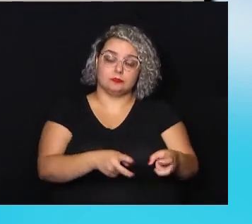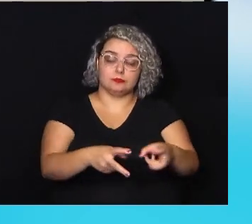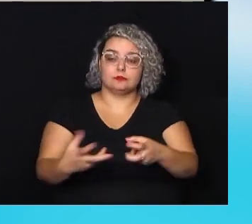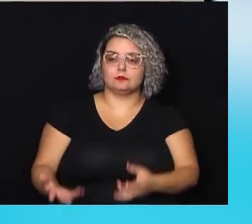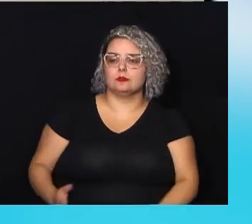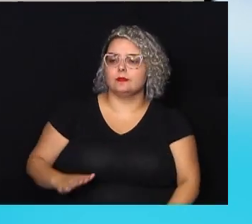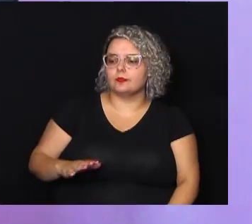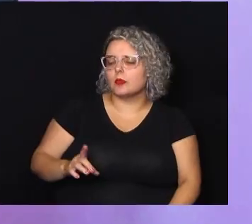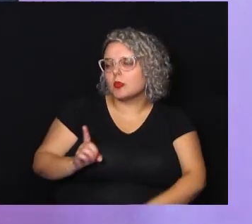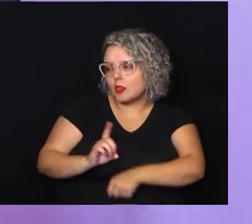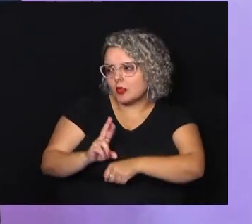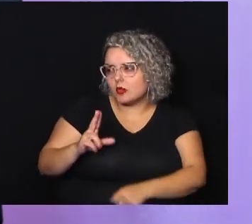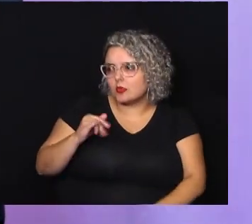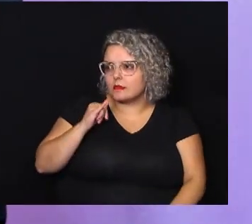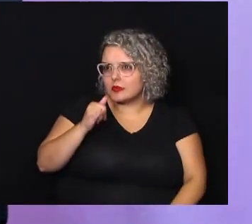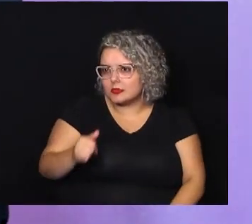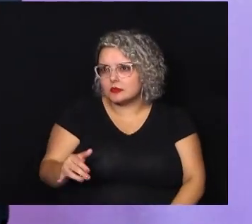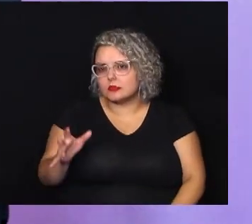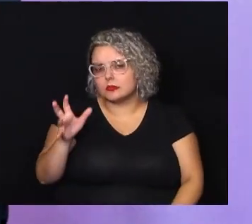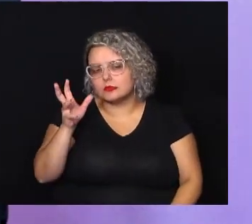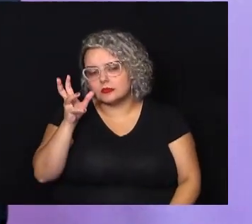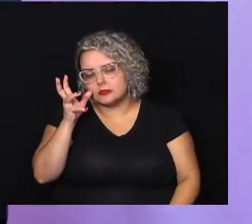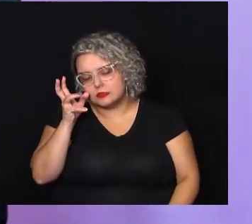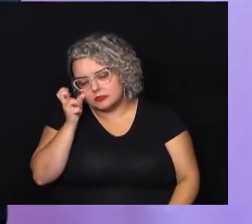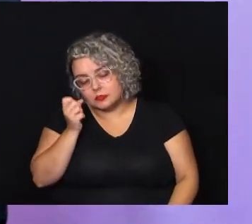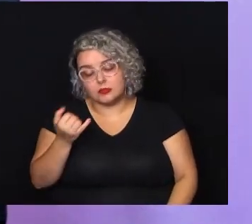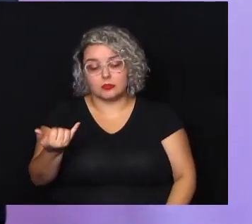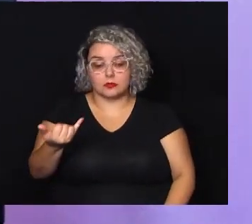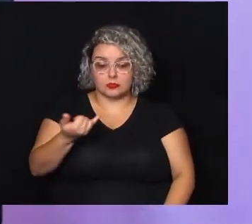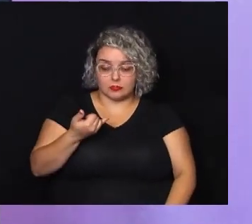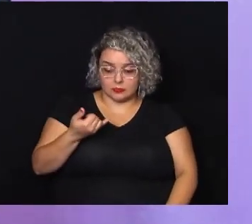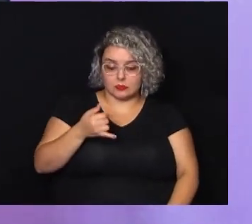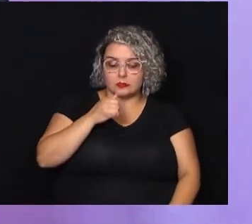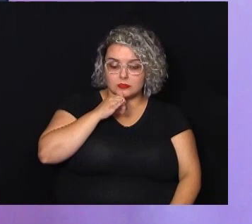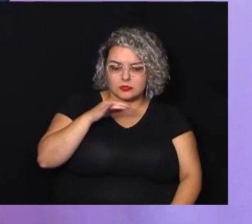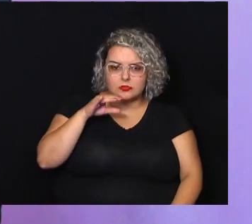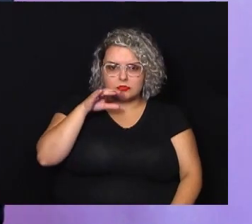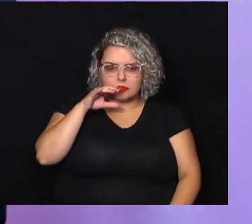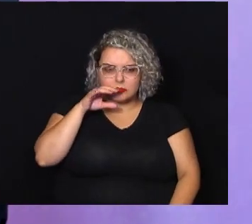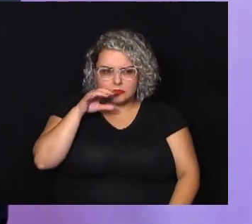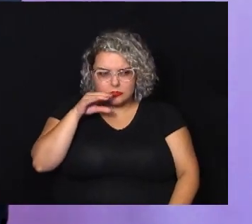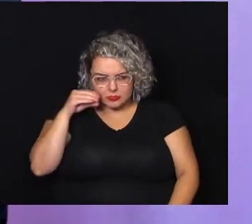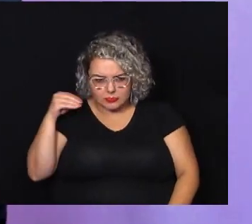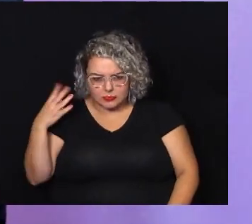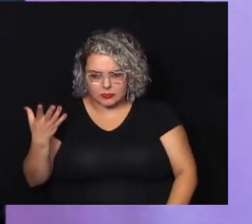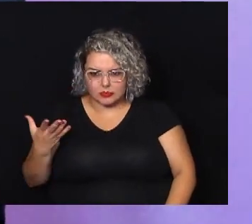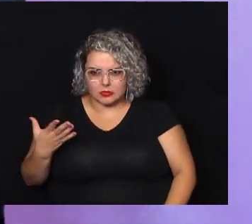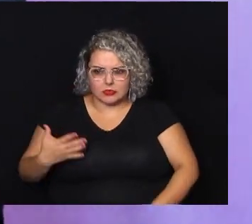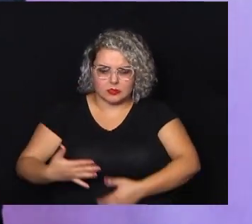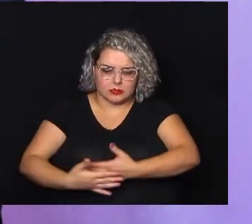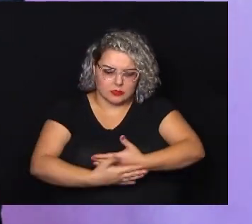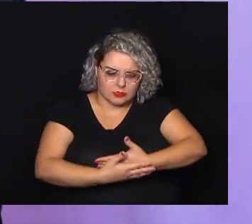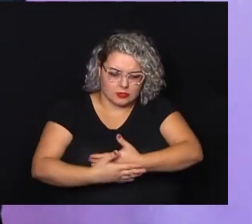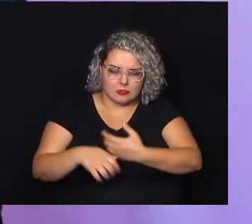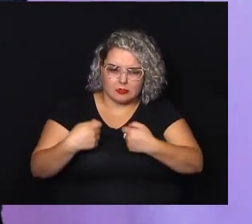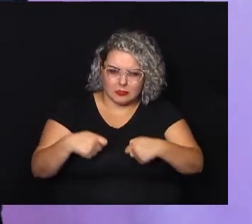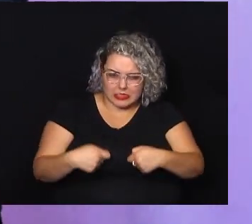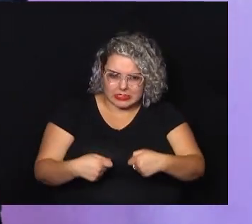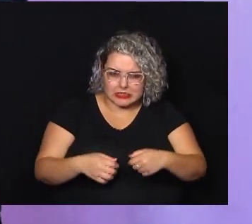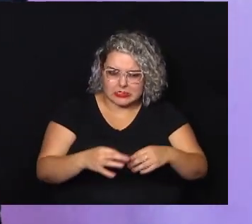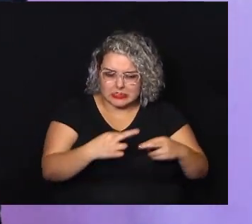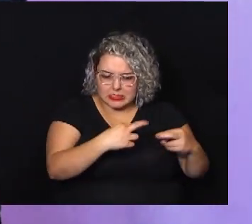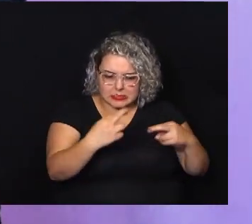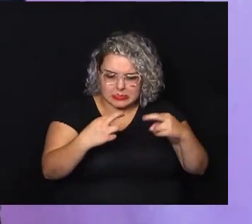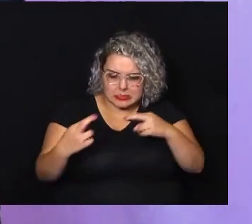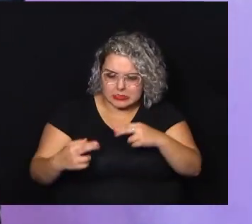diurna. Doutor, quando a gente fala em sono, o senhor deu o exemplo aí dos adolescentes, mas desde bebezinho,